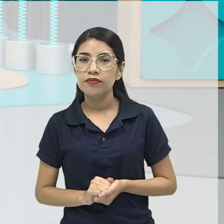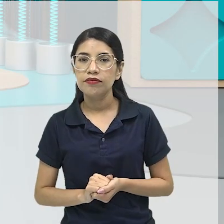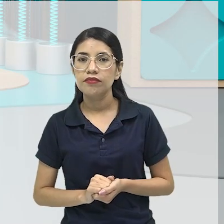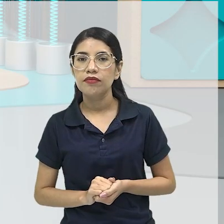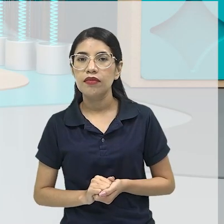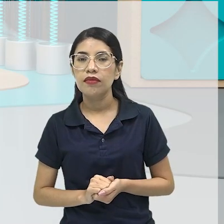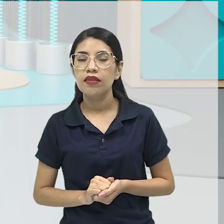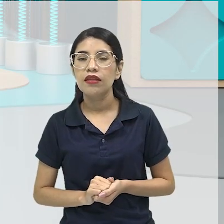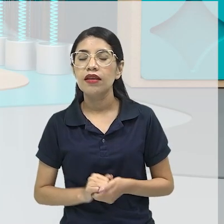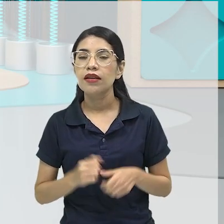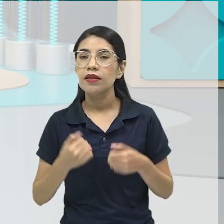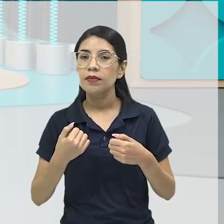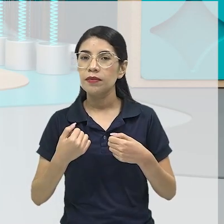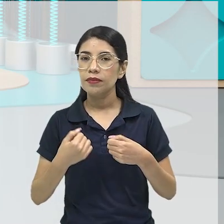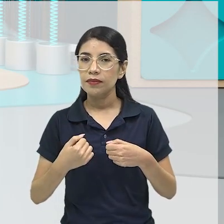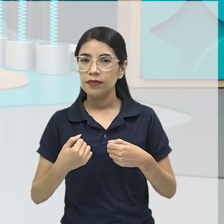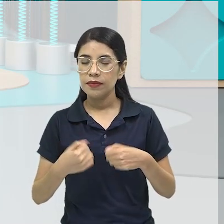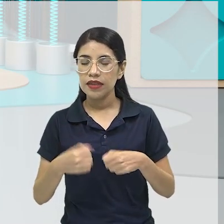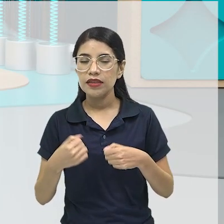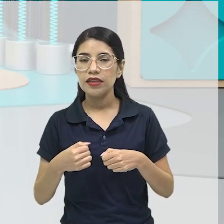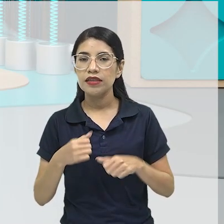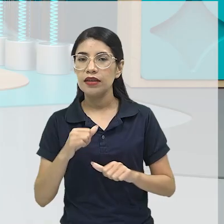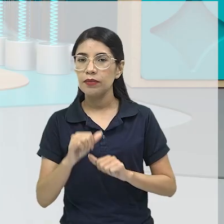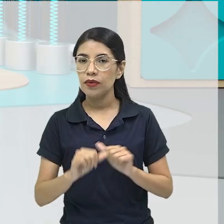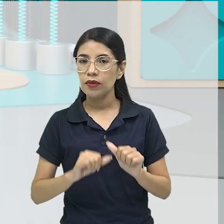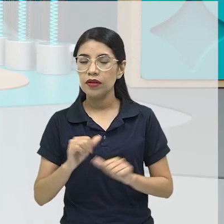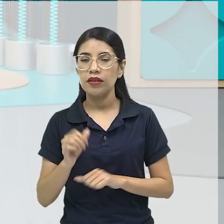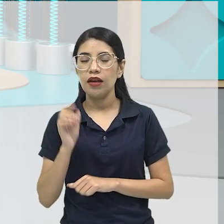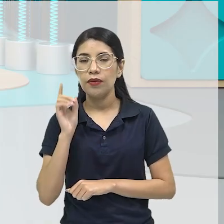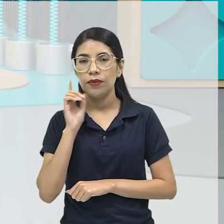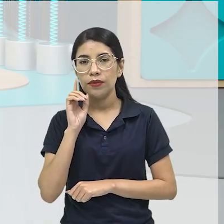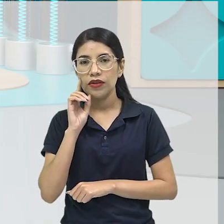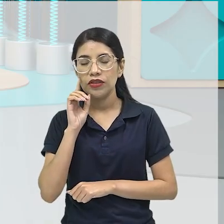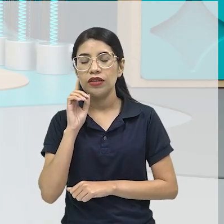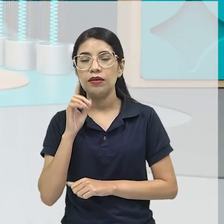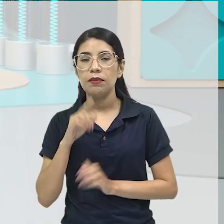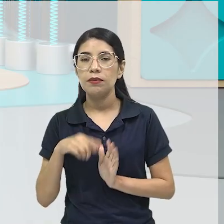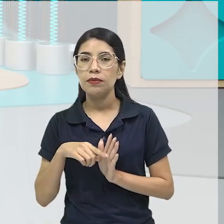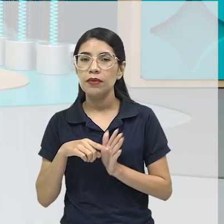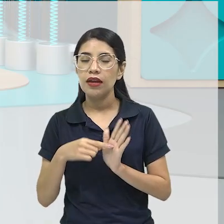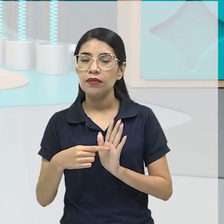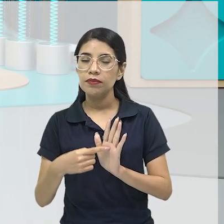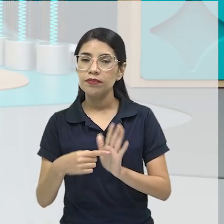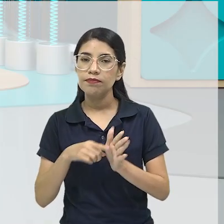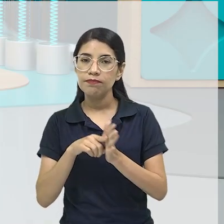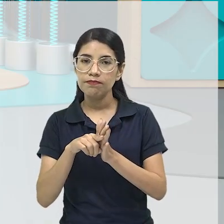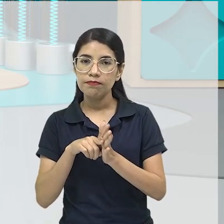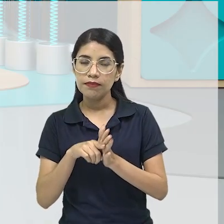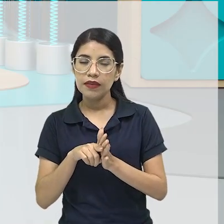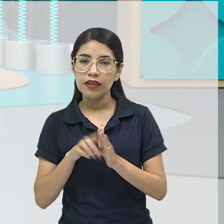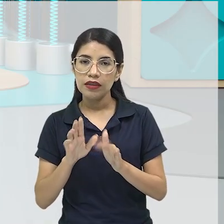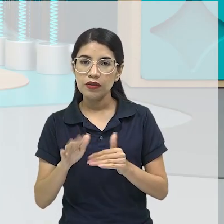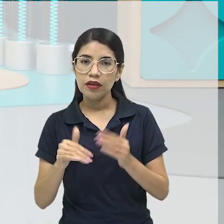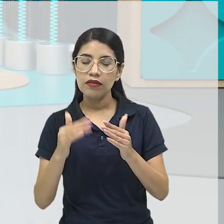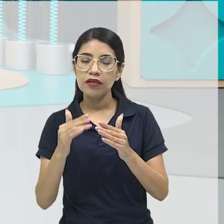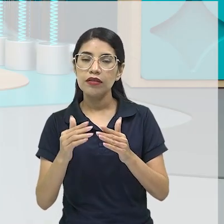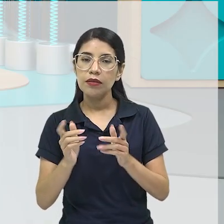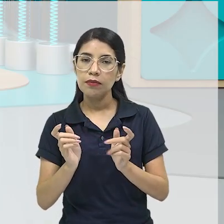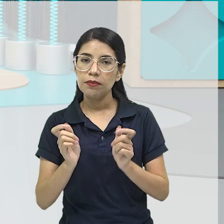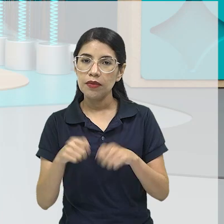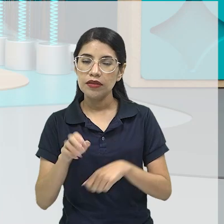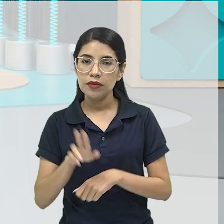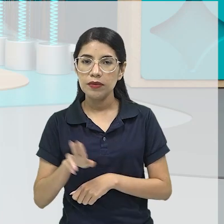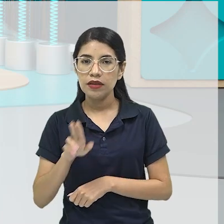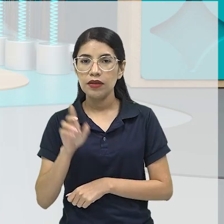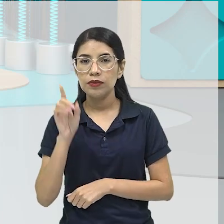com que isso transforme o seu dia a dia, mostrar que essas pesquisas, mostrar que esses avanços, eles servem para o seu cotidiano, para a